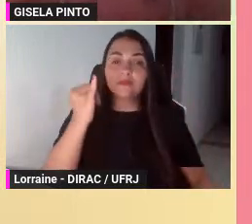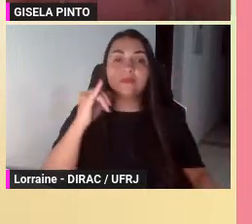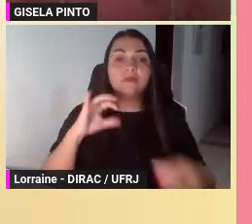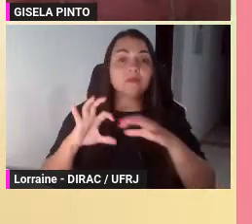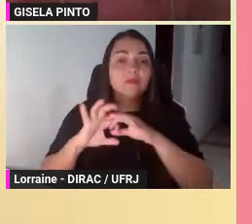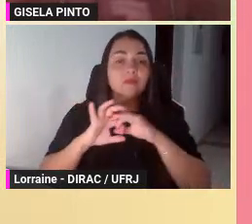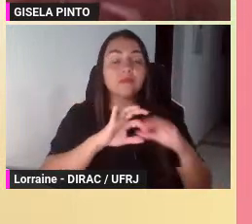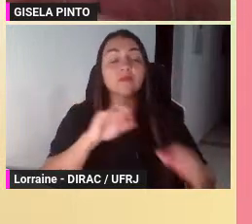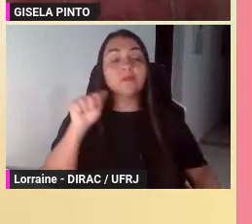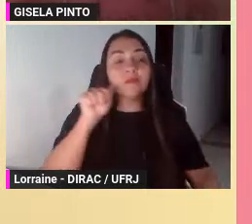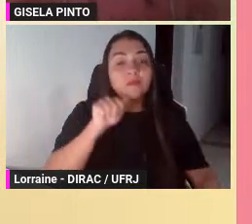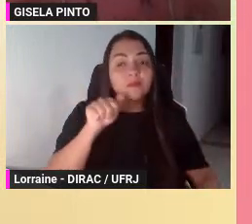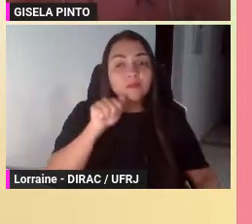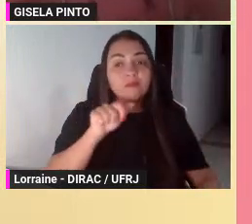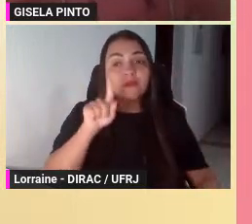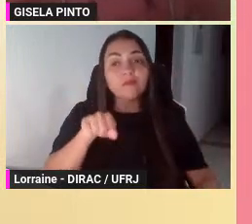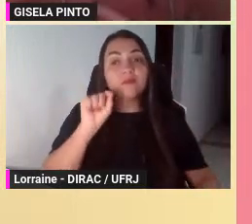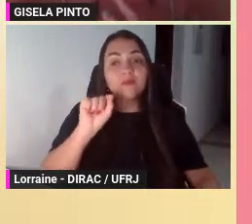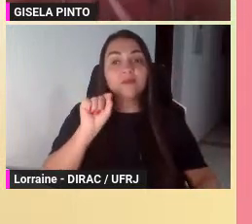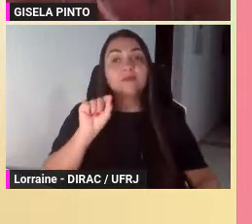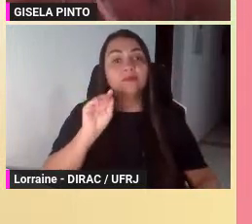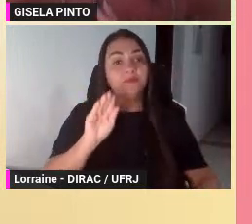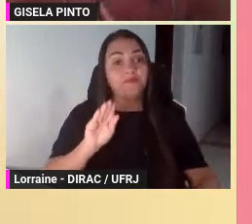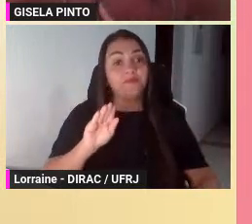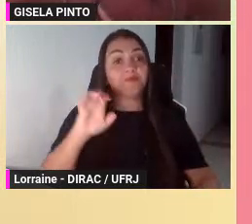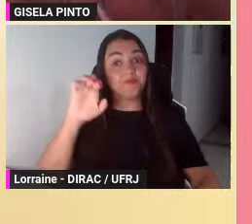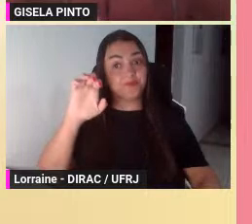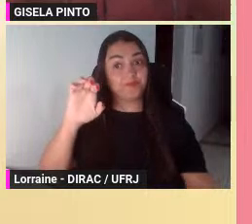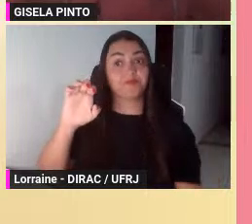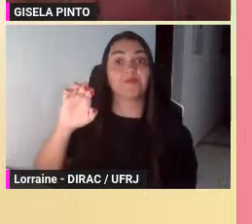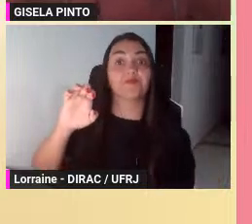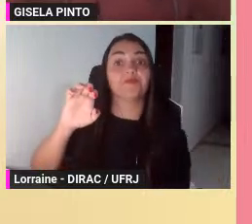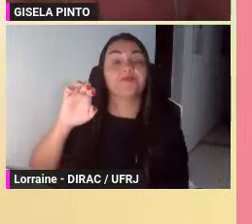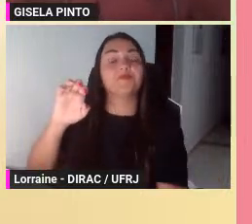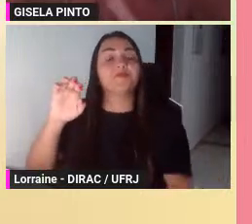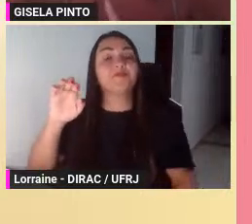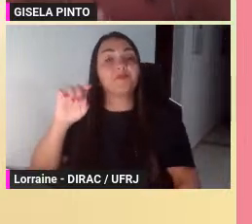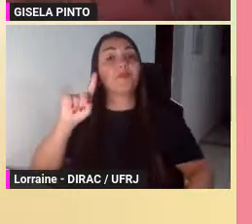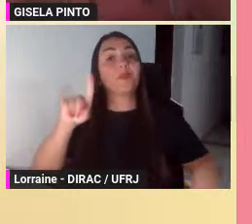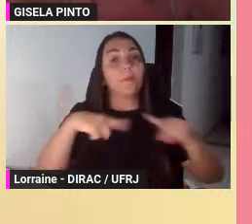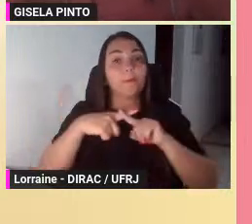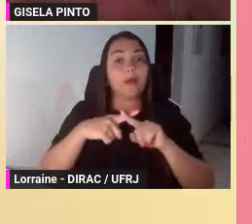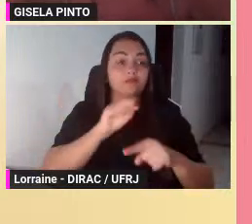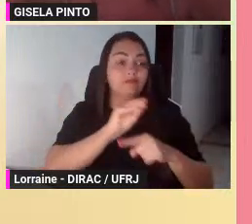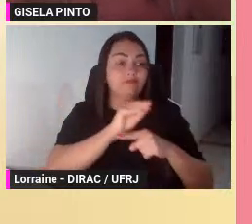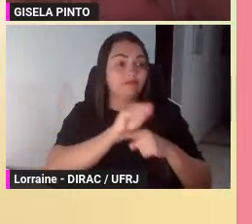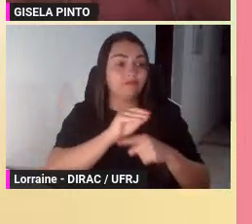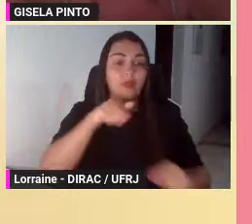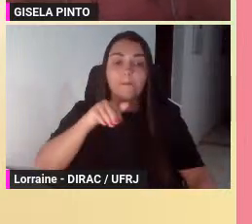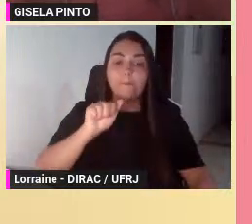são a maternidade, a maternagem e a carreira, né? A gestão,